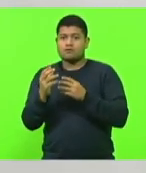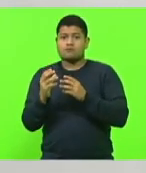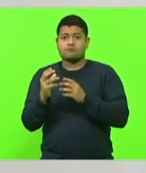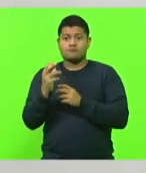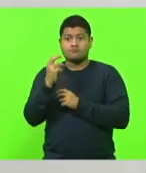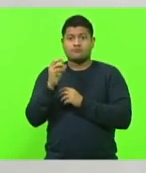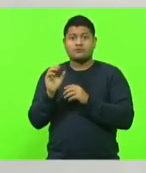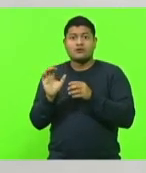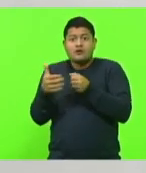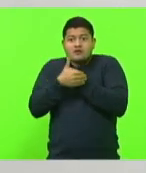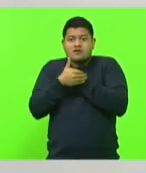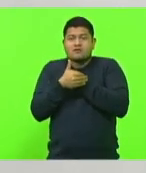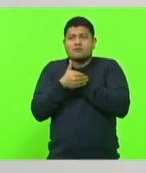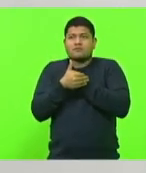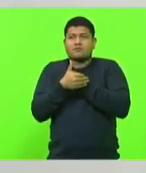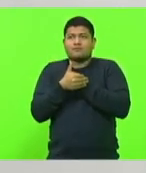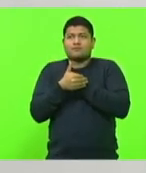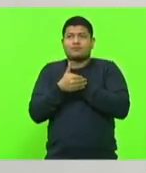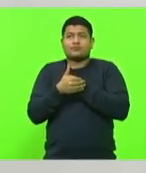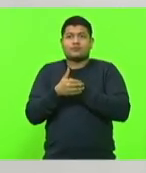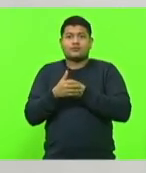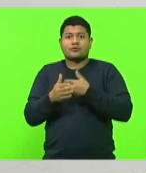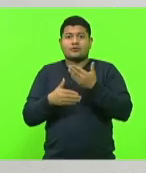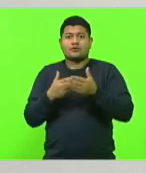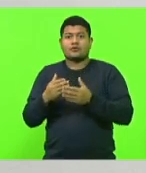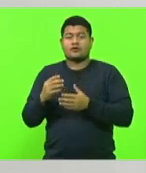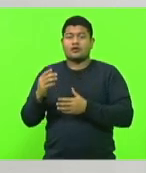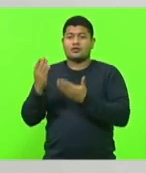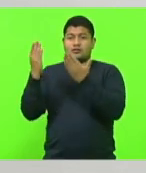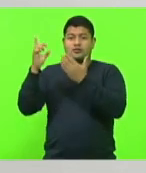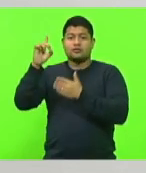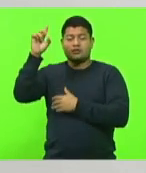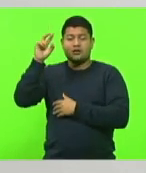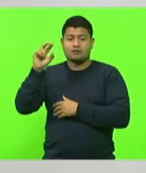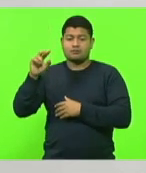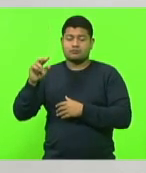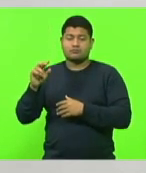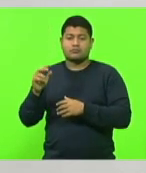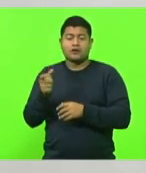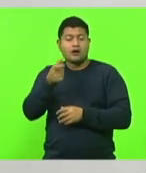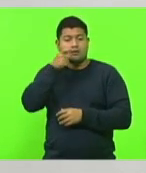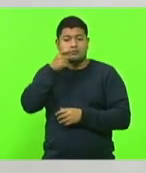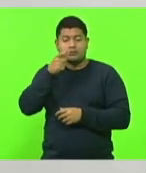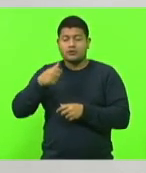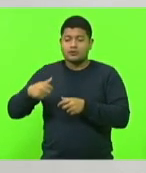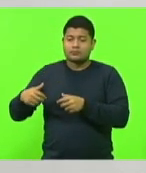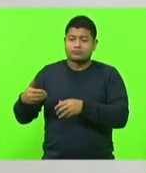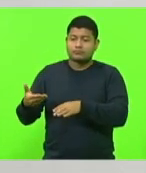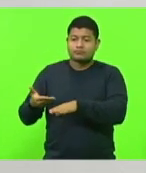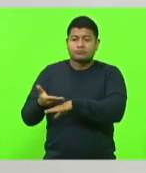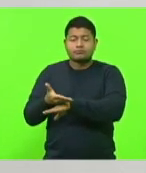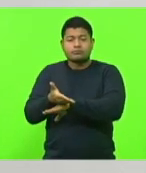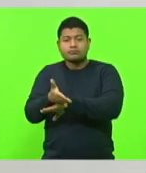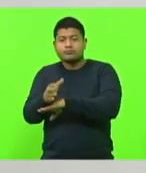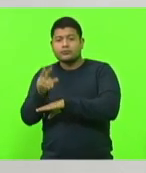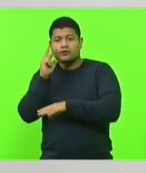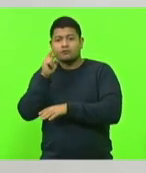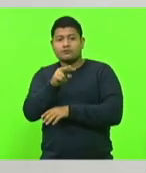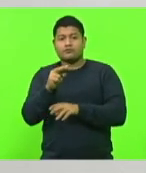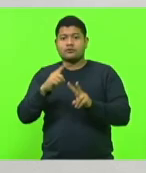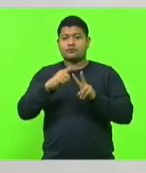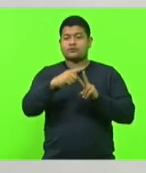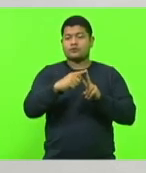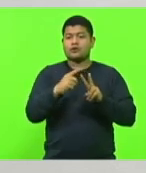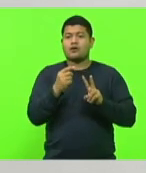que de todo final de tarde, Deus passava pelo jardim e viu que Adão e Eva não